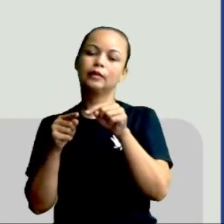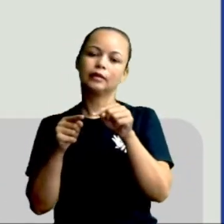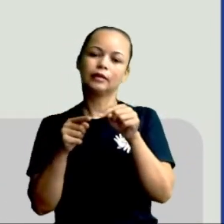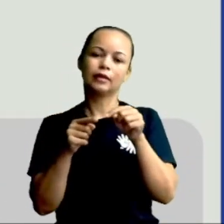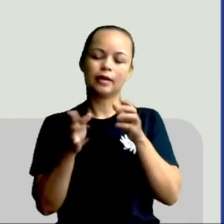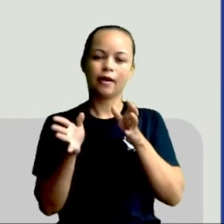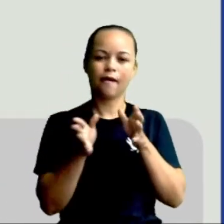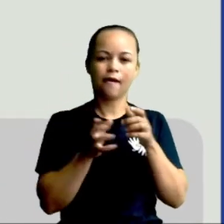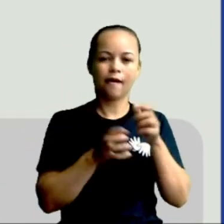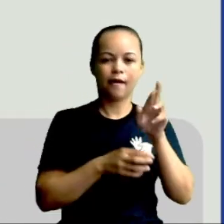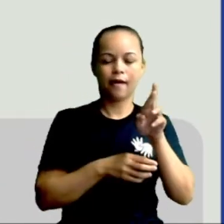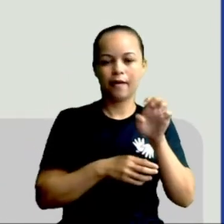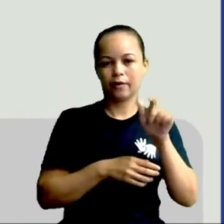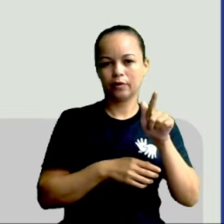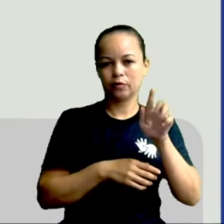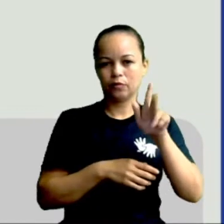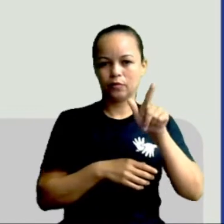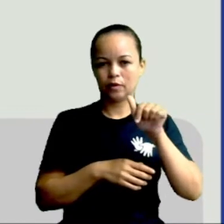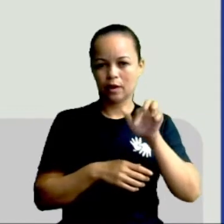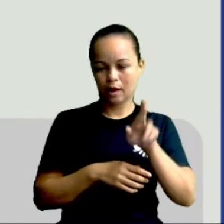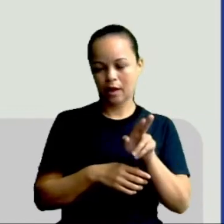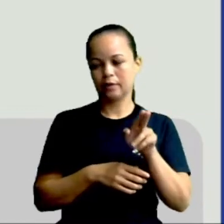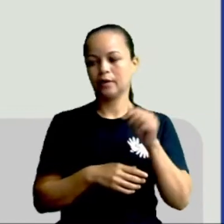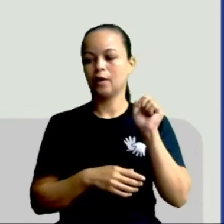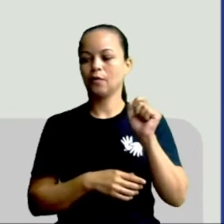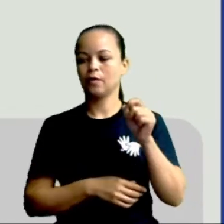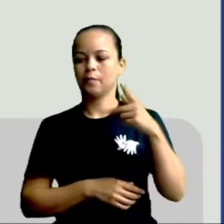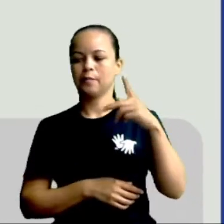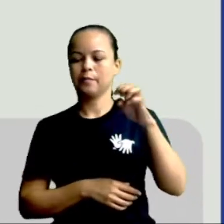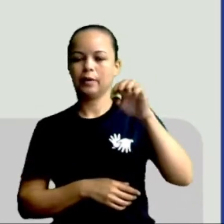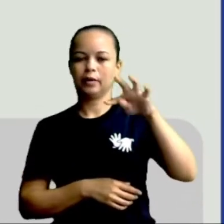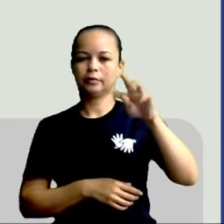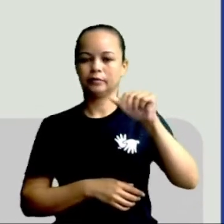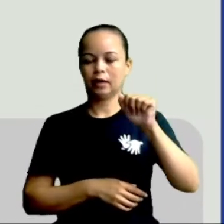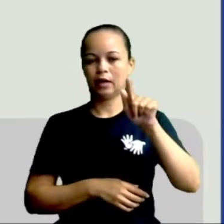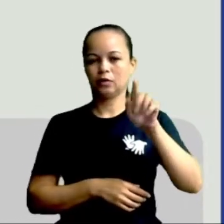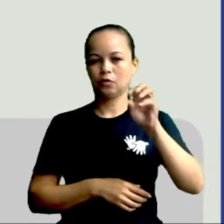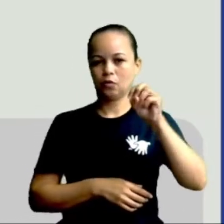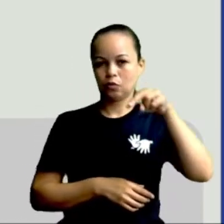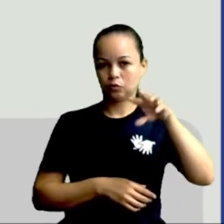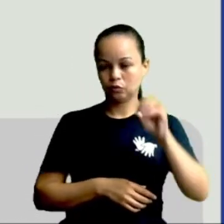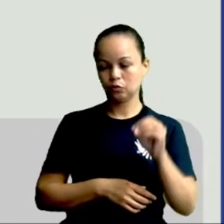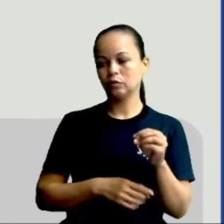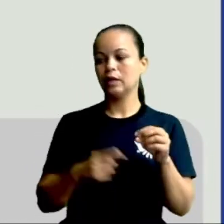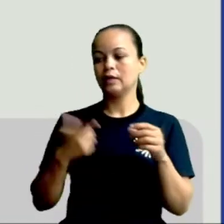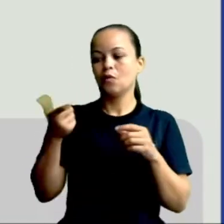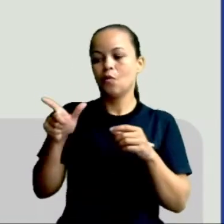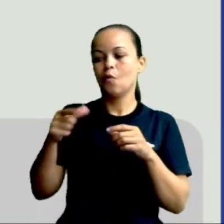regular, que é o pentágono. Depois, nós temos uma figura, um polígono com